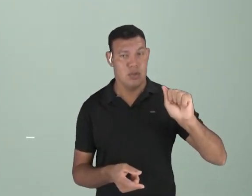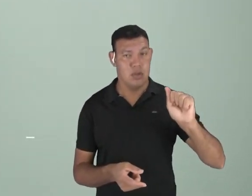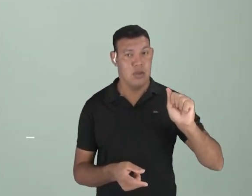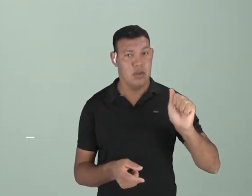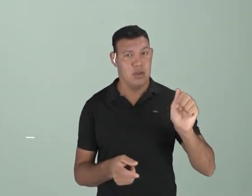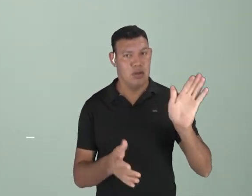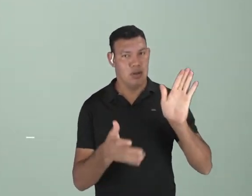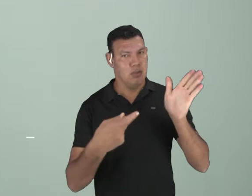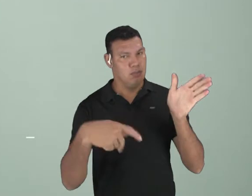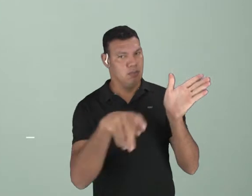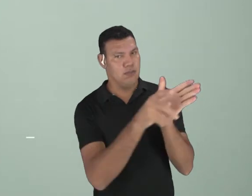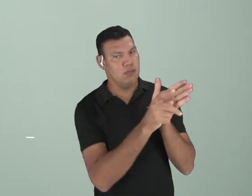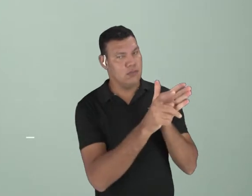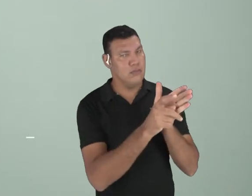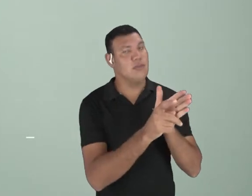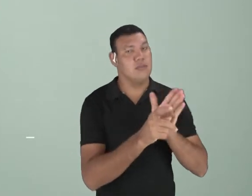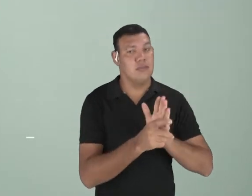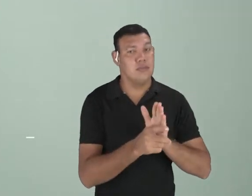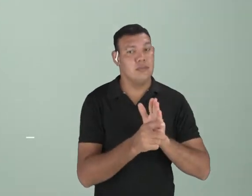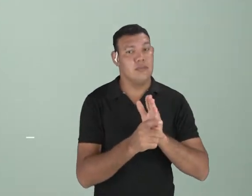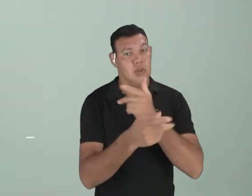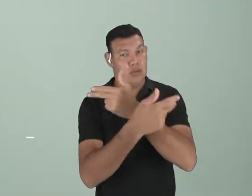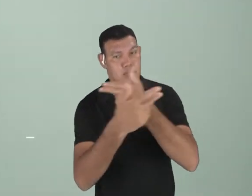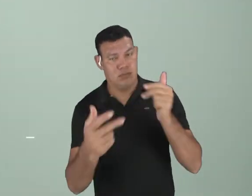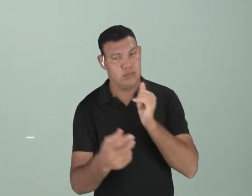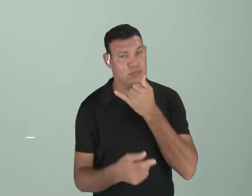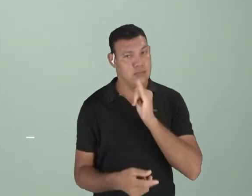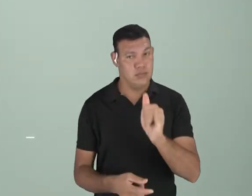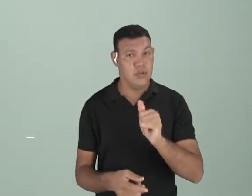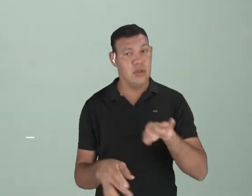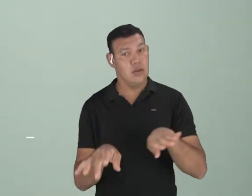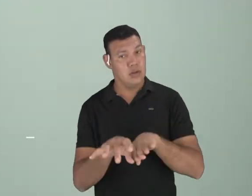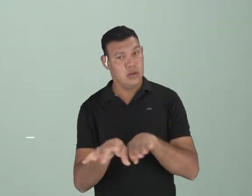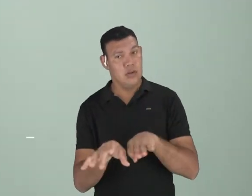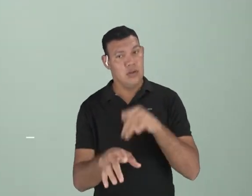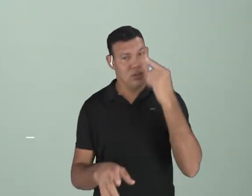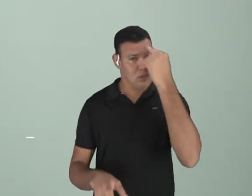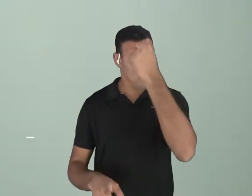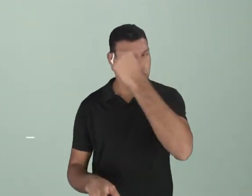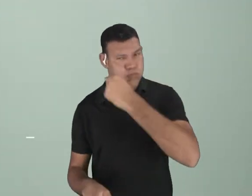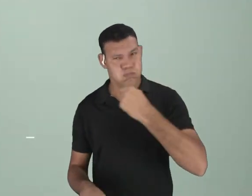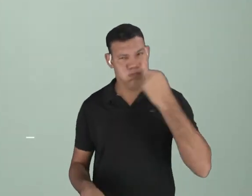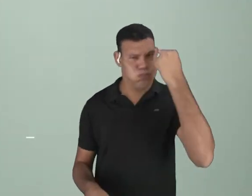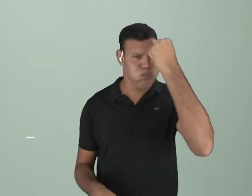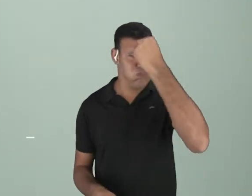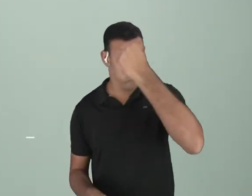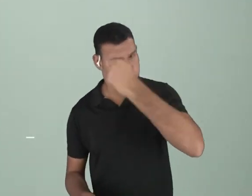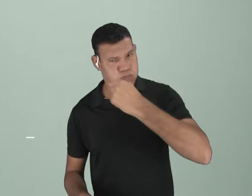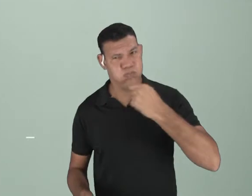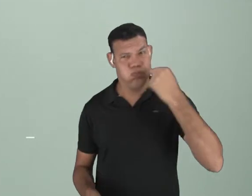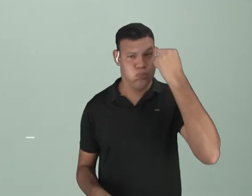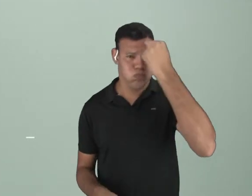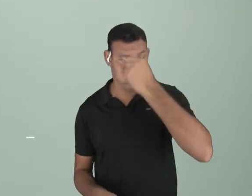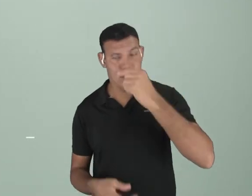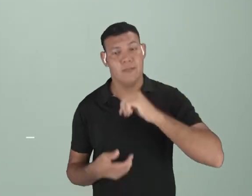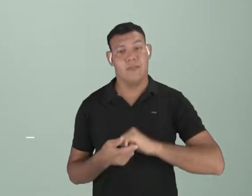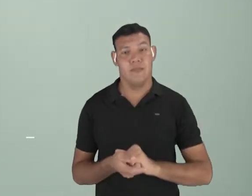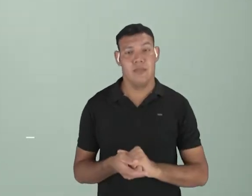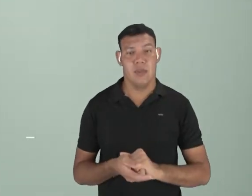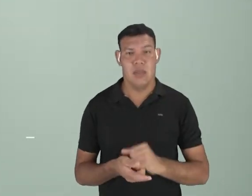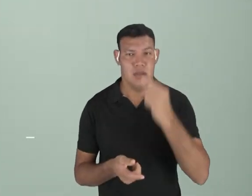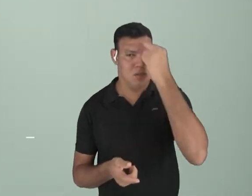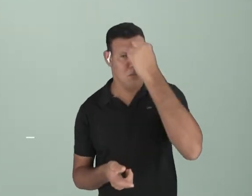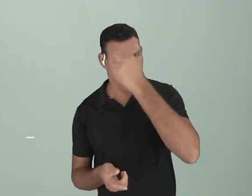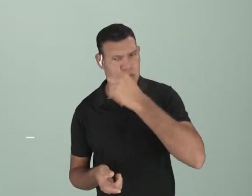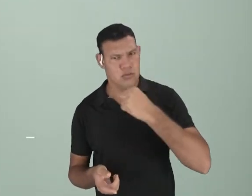do produto, tá? E você precisa, além da potência, o tempo de uso, né? Se eu uso aquele aparelho 1 hora por dia, né?